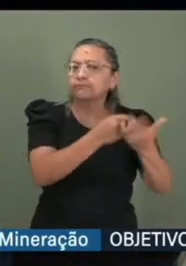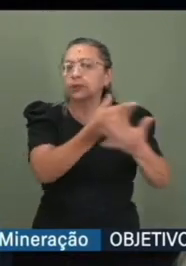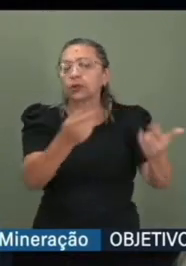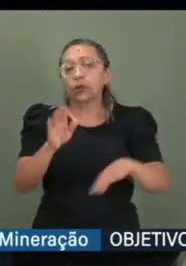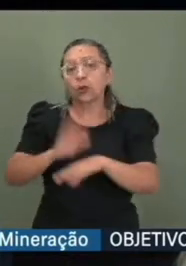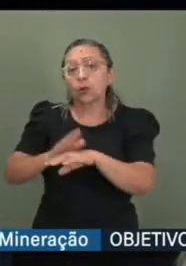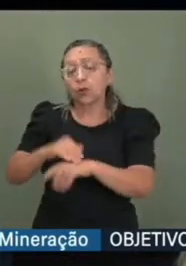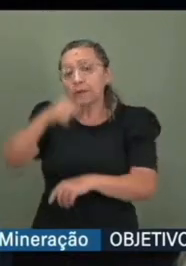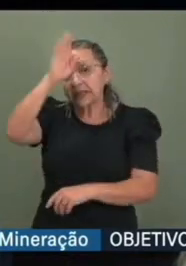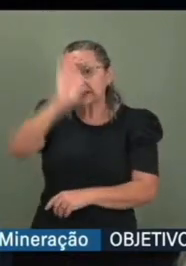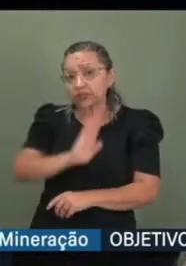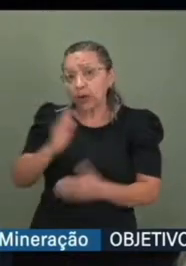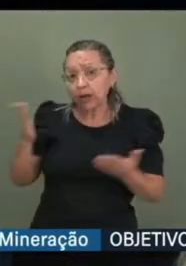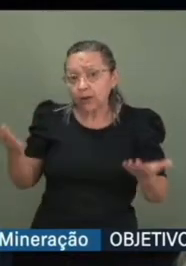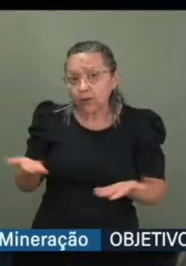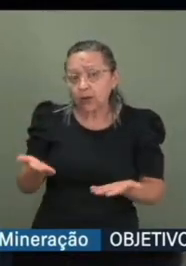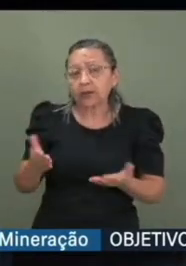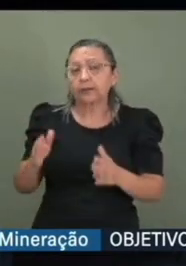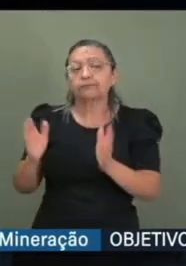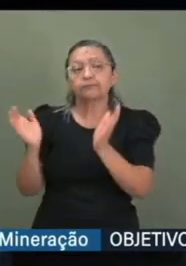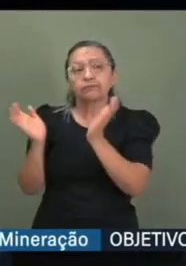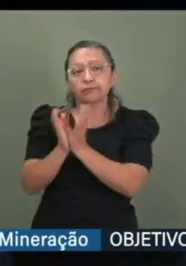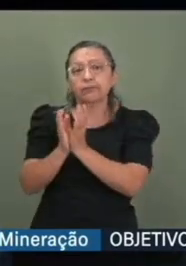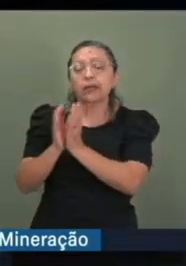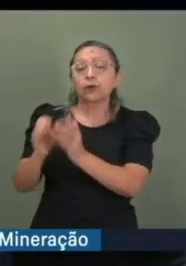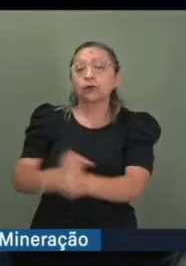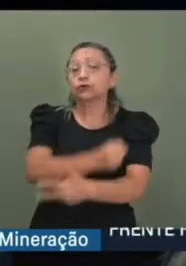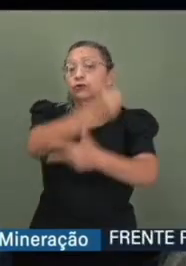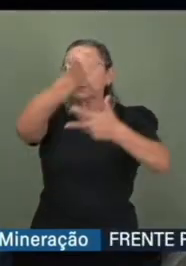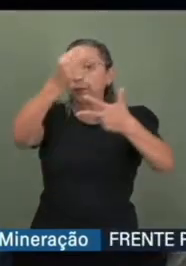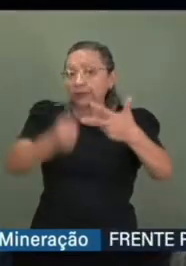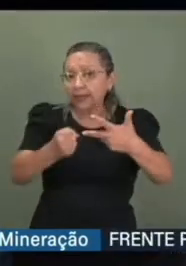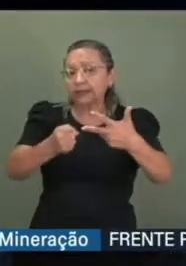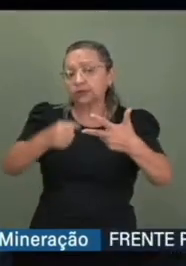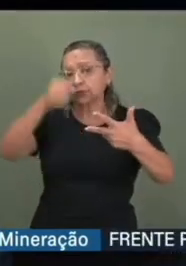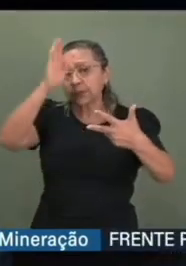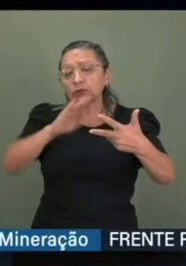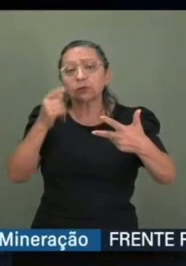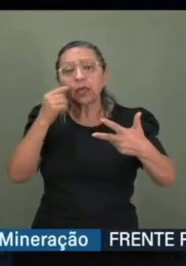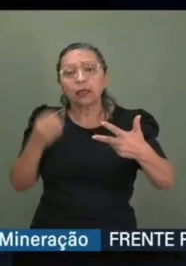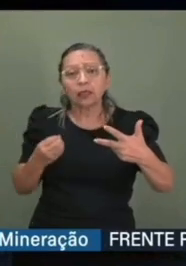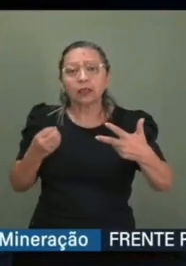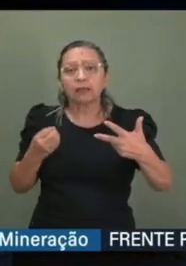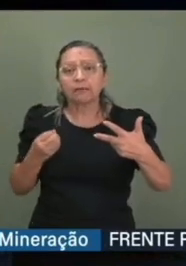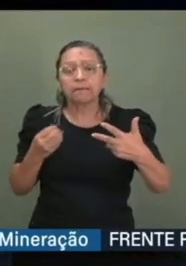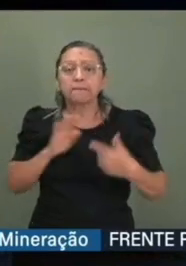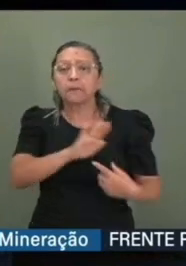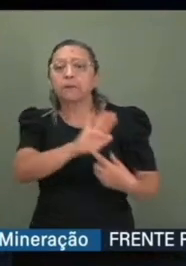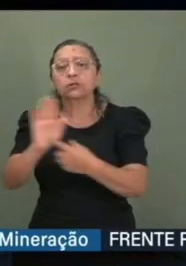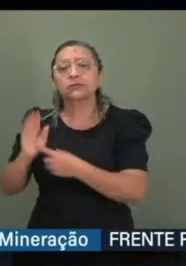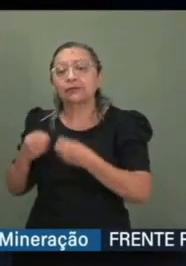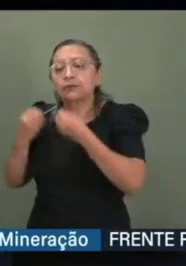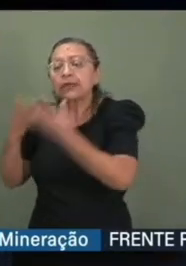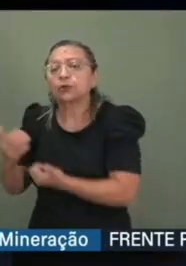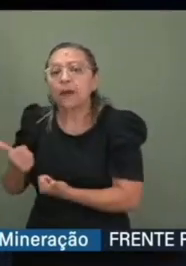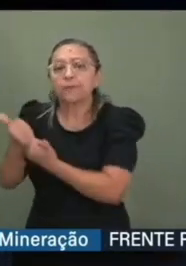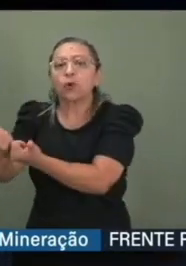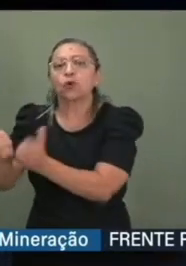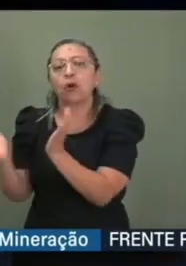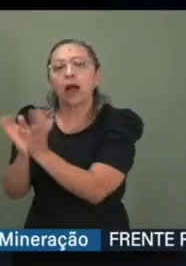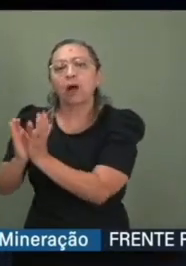brasileiro as forças os poderes brasileiros tem dado ao Crime Organizado